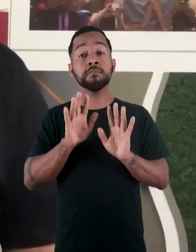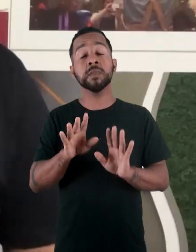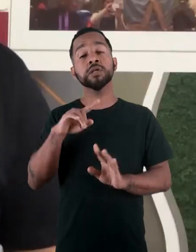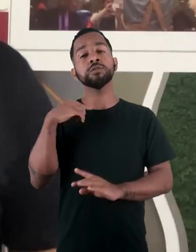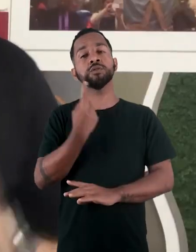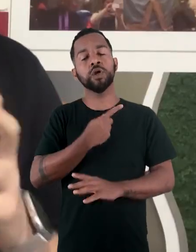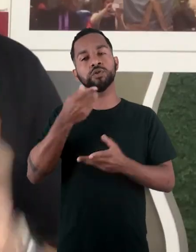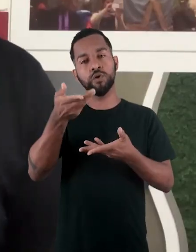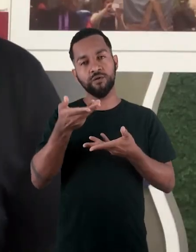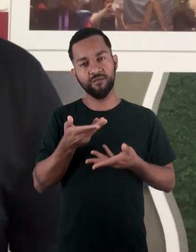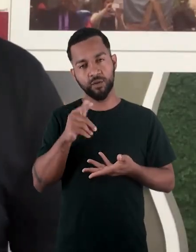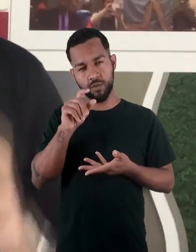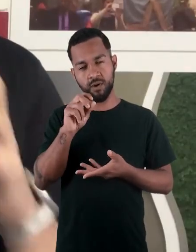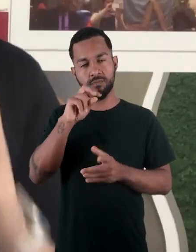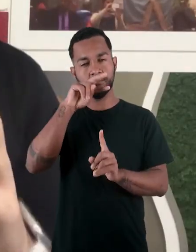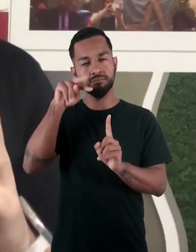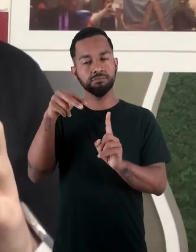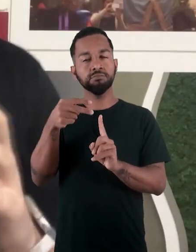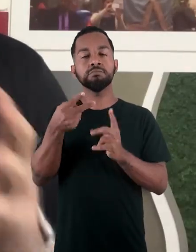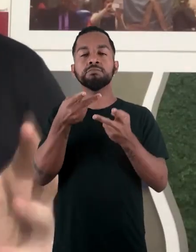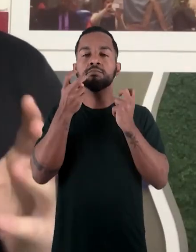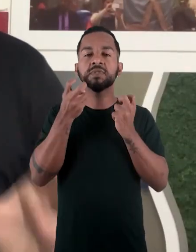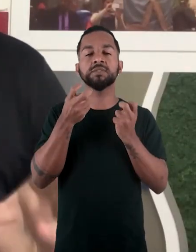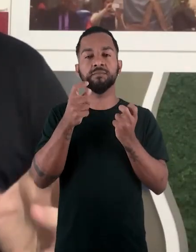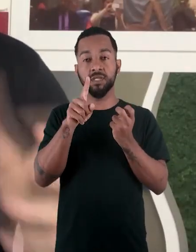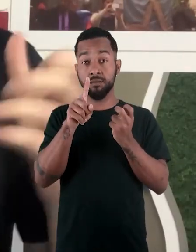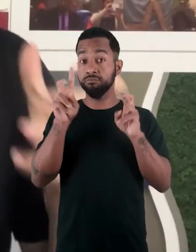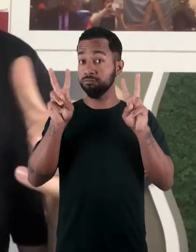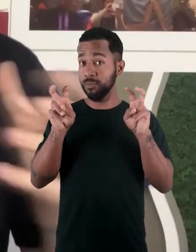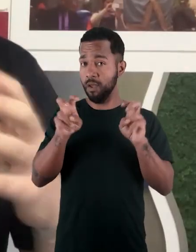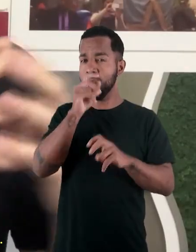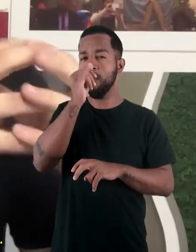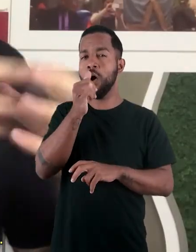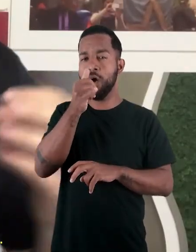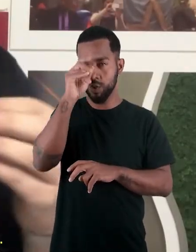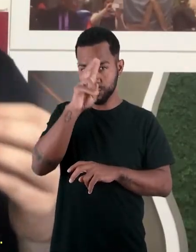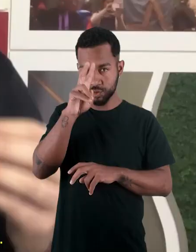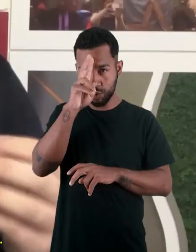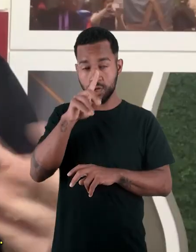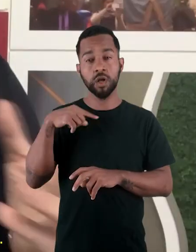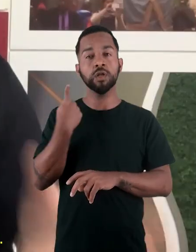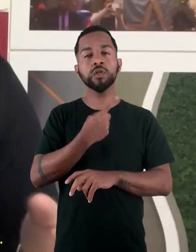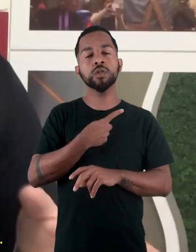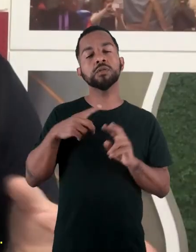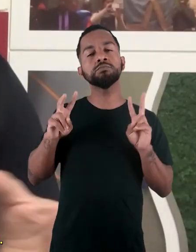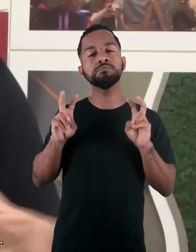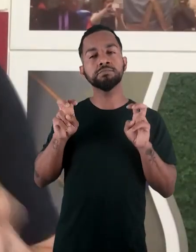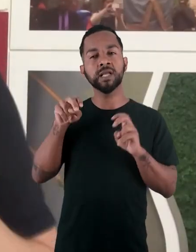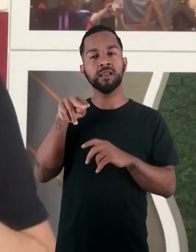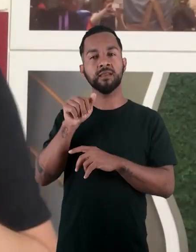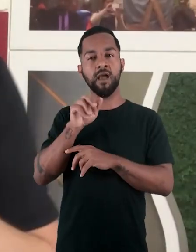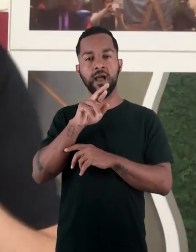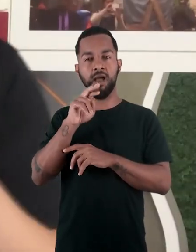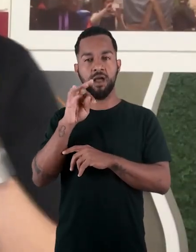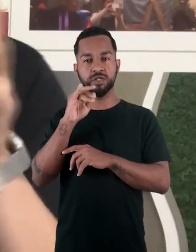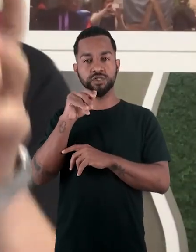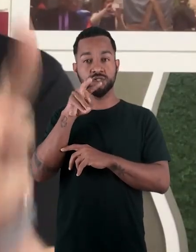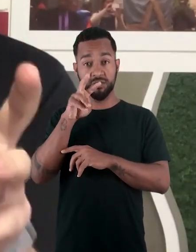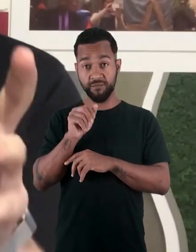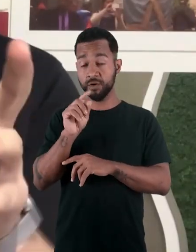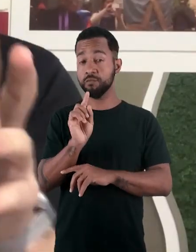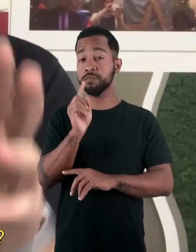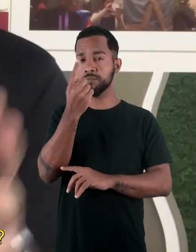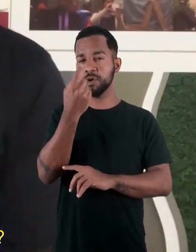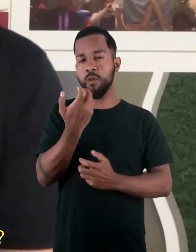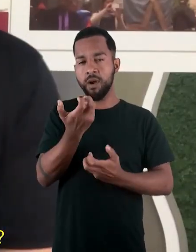convidar você a observar? Quando a gente fala de contação de história, como eu já disse, a gente fala sobre um tipo de narrativa. Então, o que eu gostaria que você